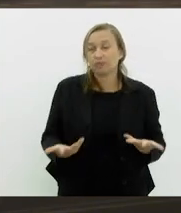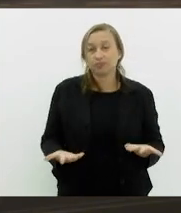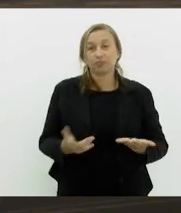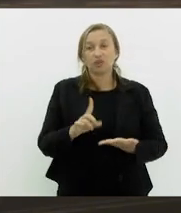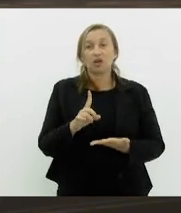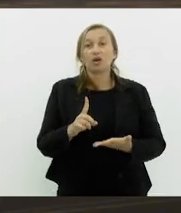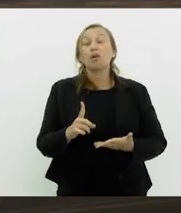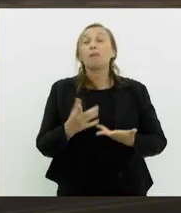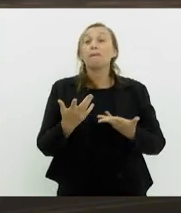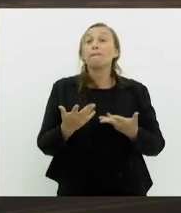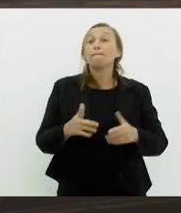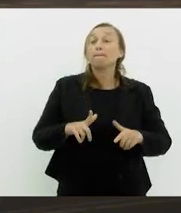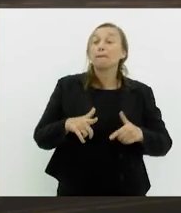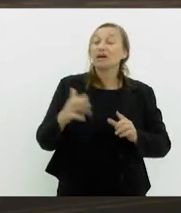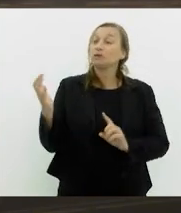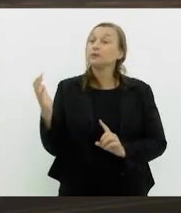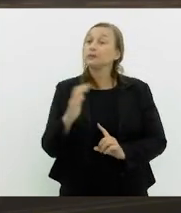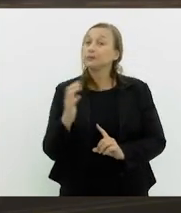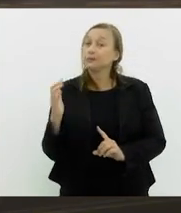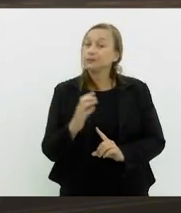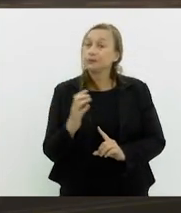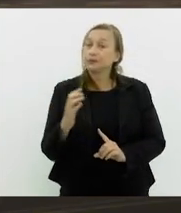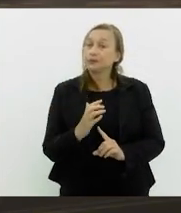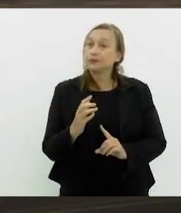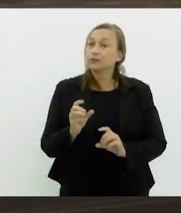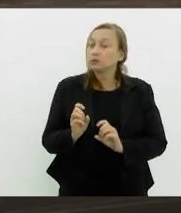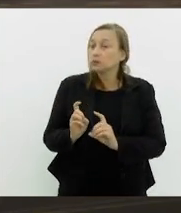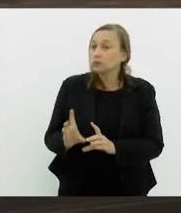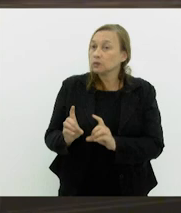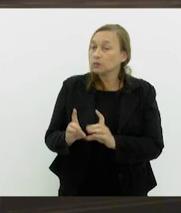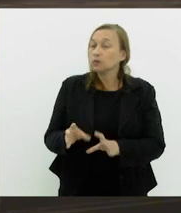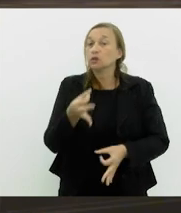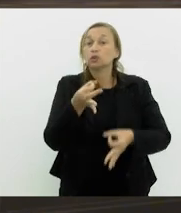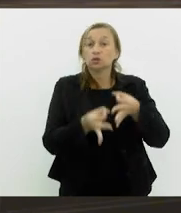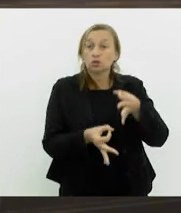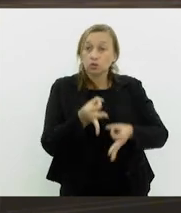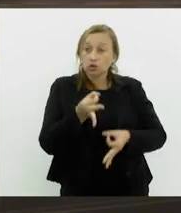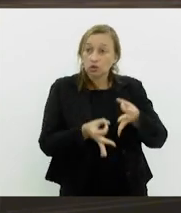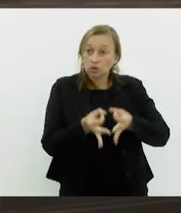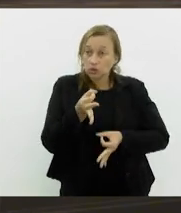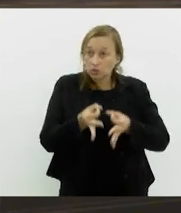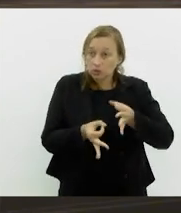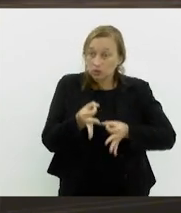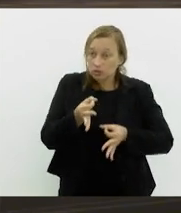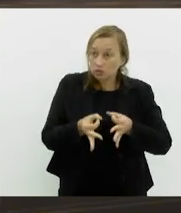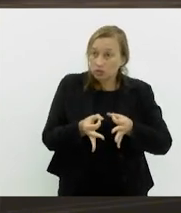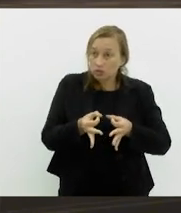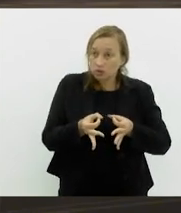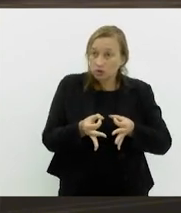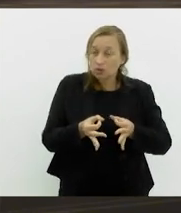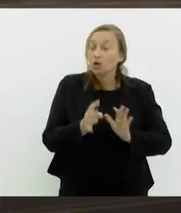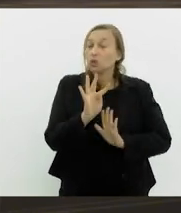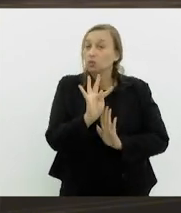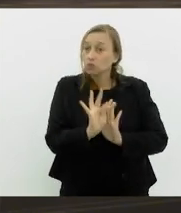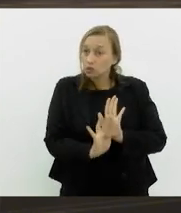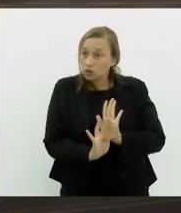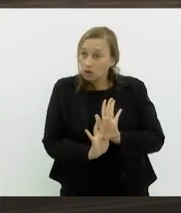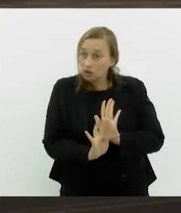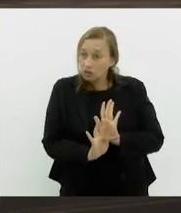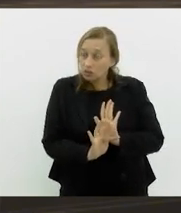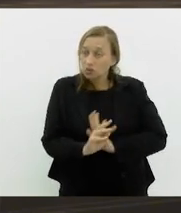com essa influência doutrinária e jurídica do texto do ministro